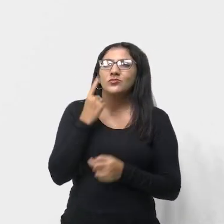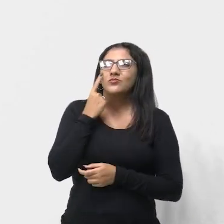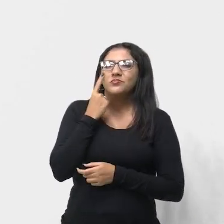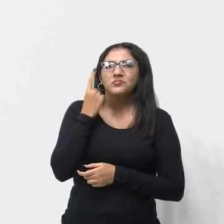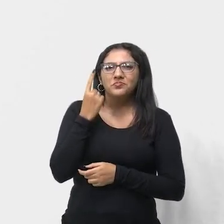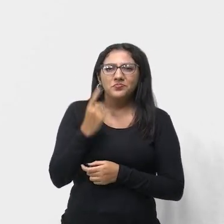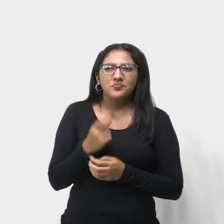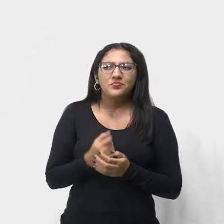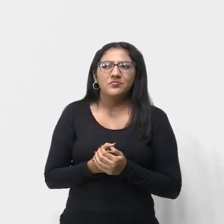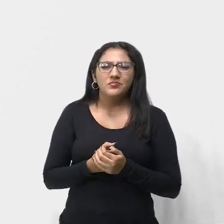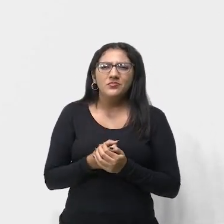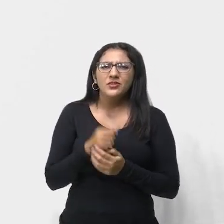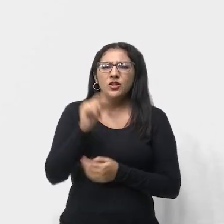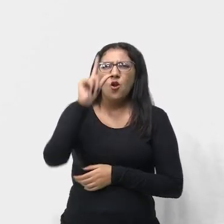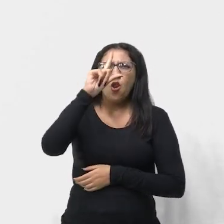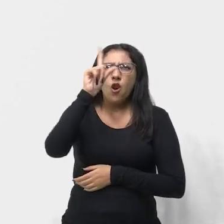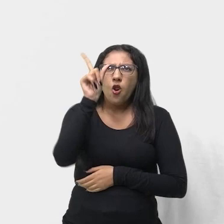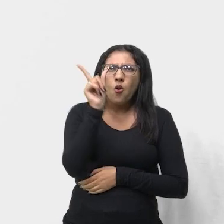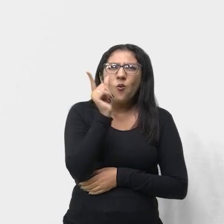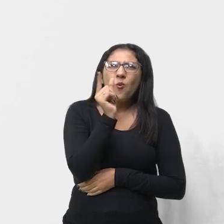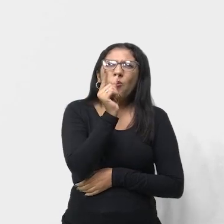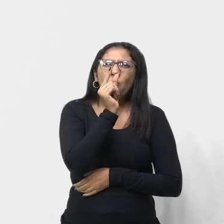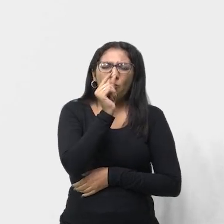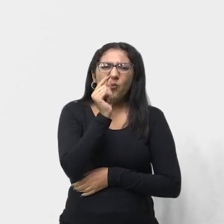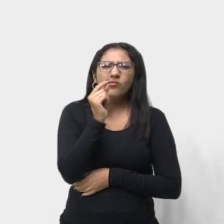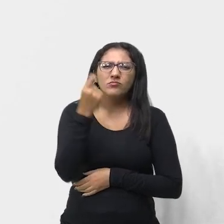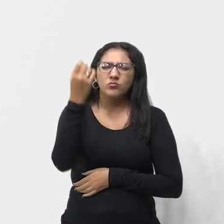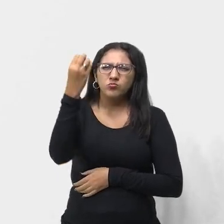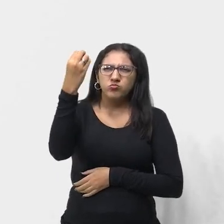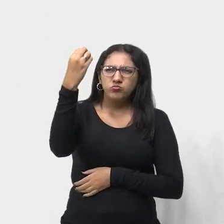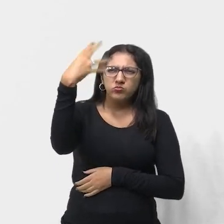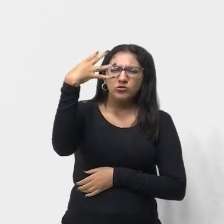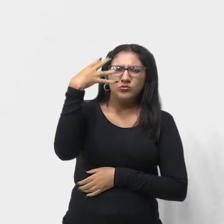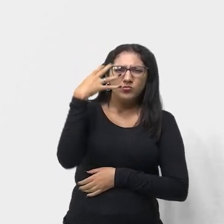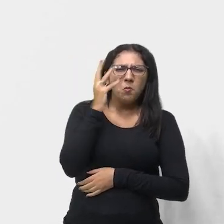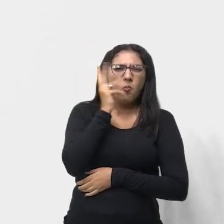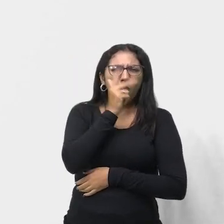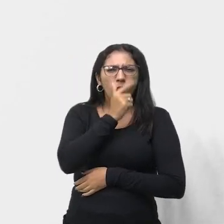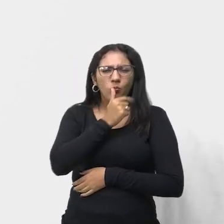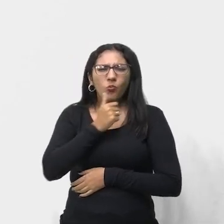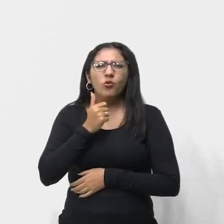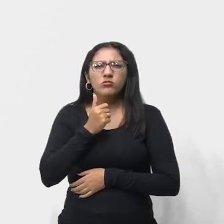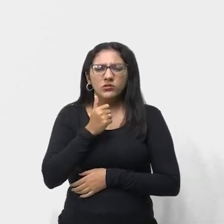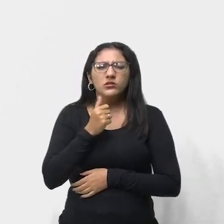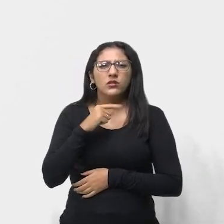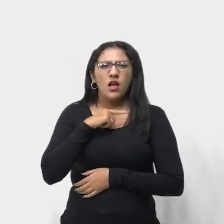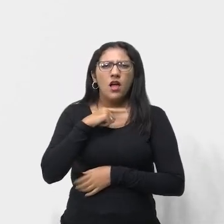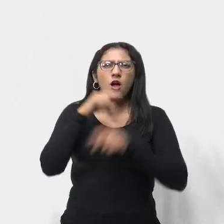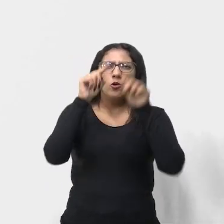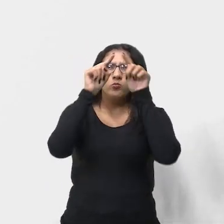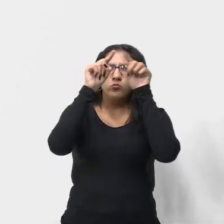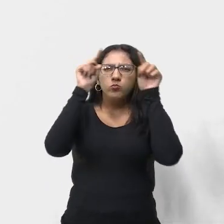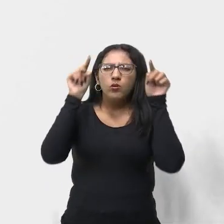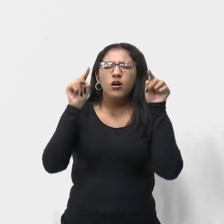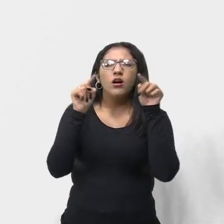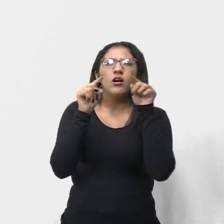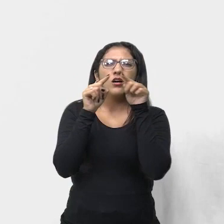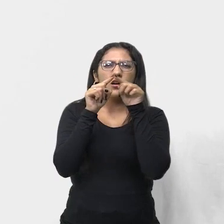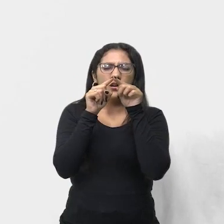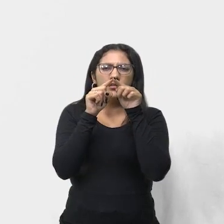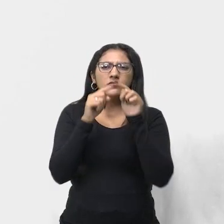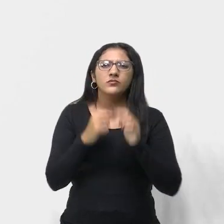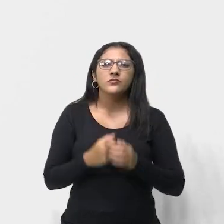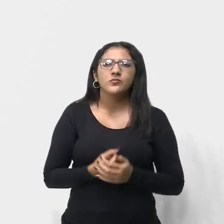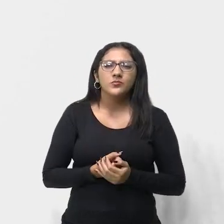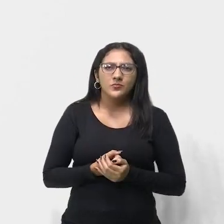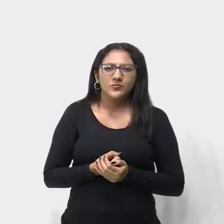Temos aí uma lua que está com uma luminosidade bastante intensa, que é redonda, né? Como toda